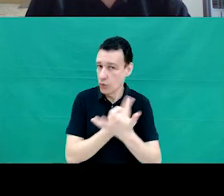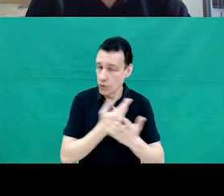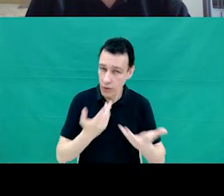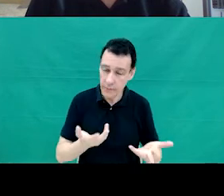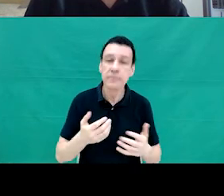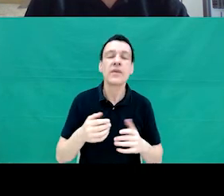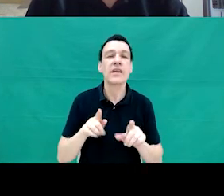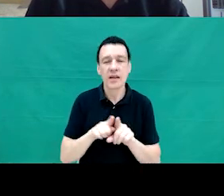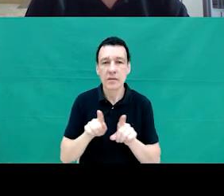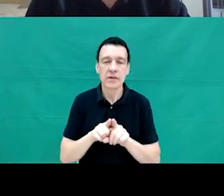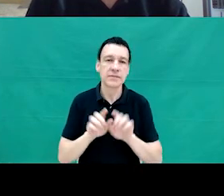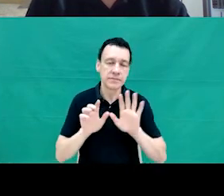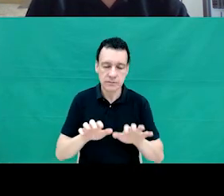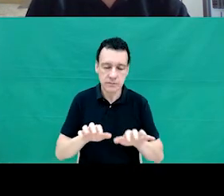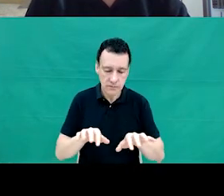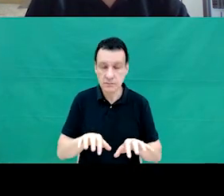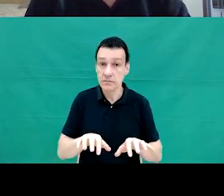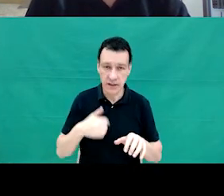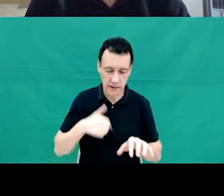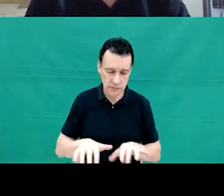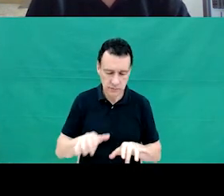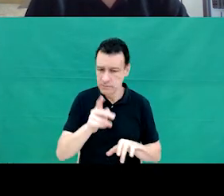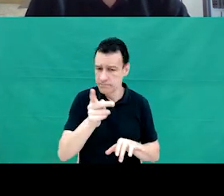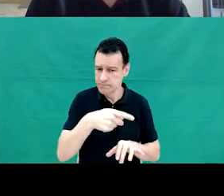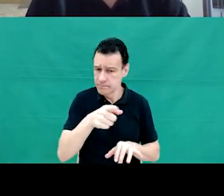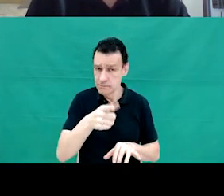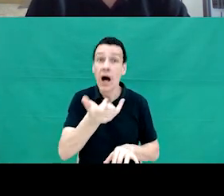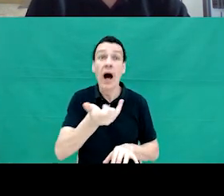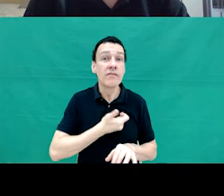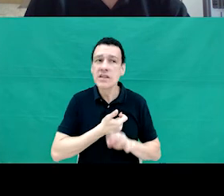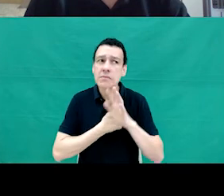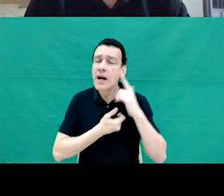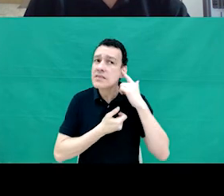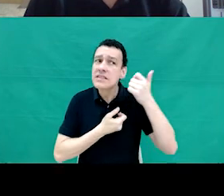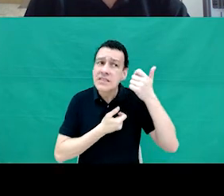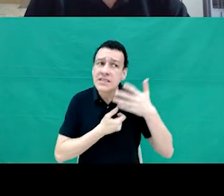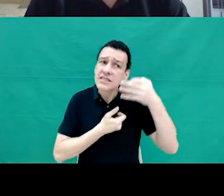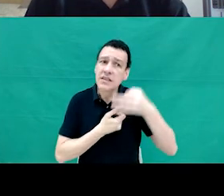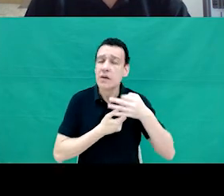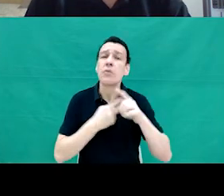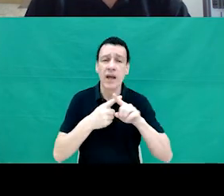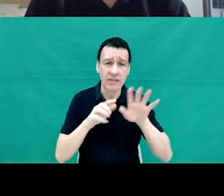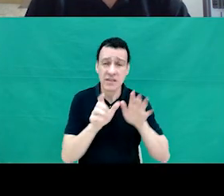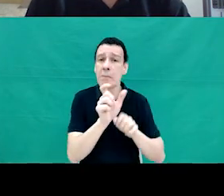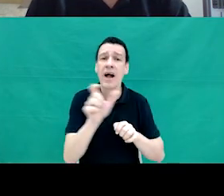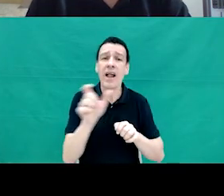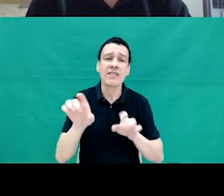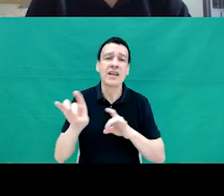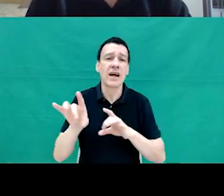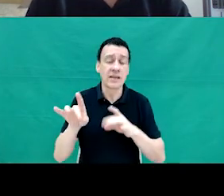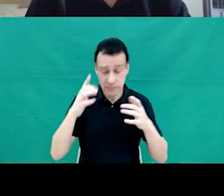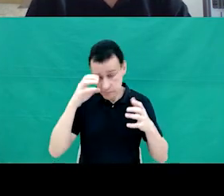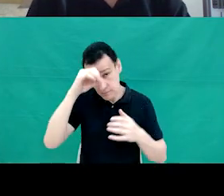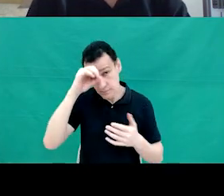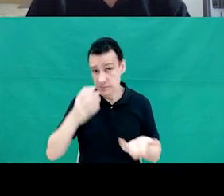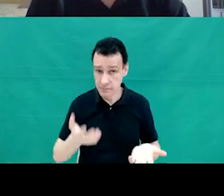em uma linguagem que eles entenderão. Aqui também, evitar jargões técnicos. E oferecer aos usuários uma solução,